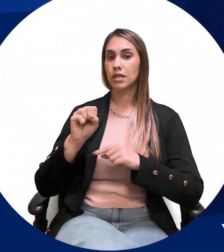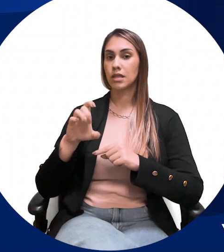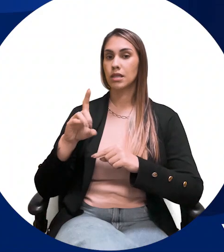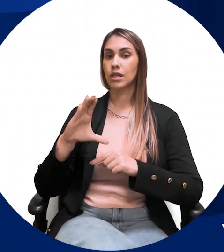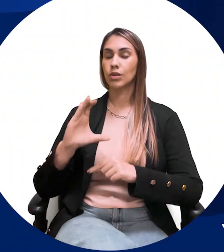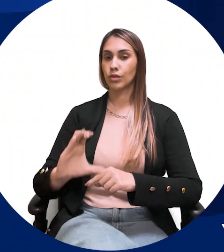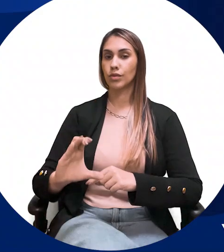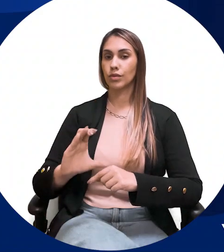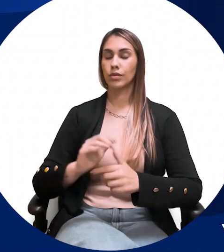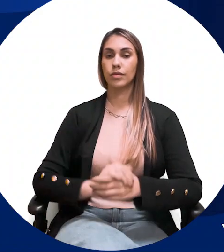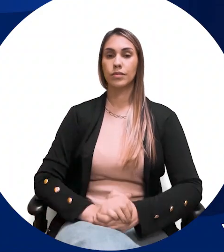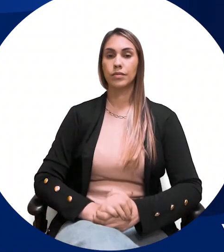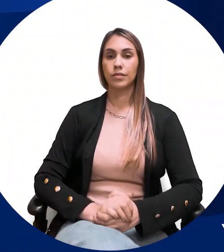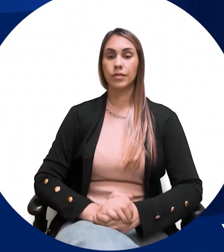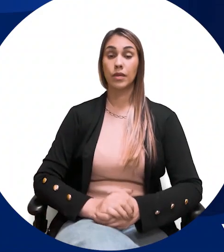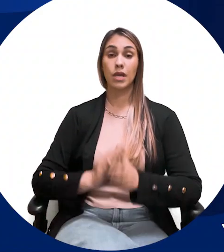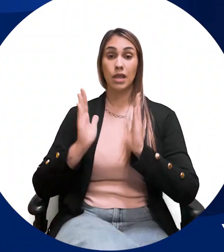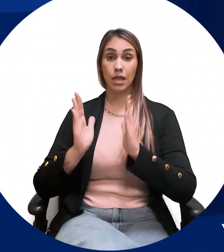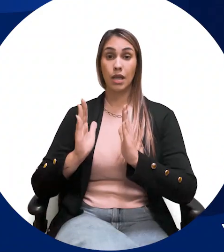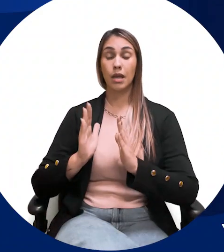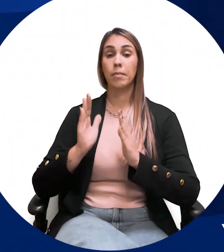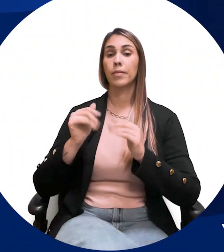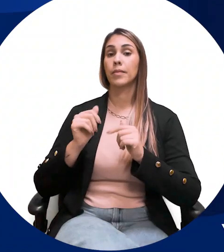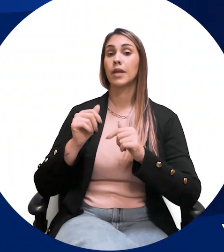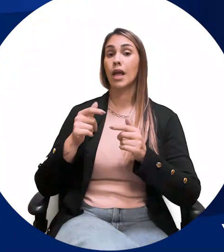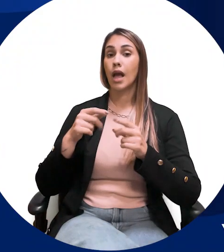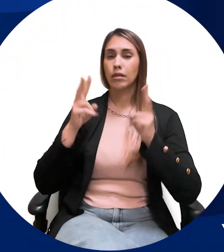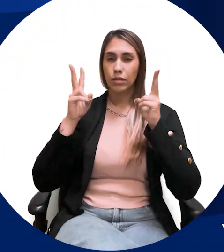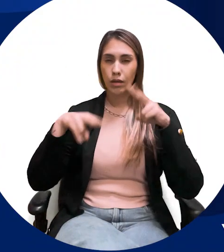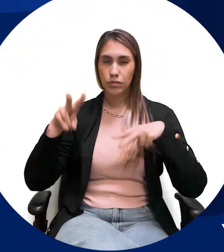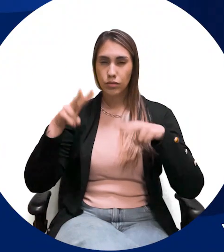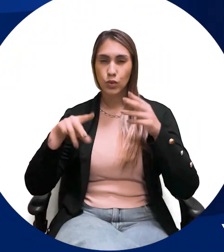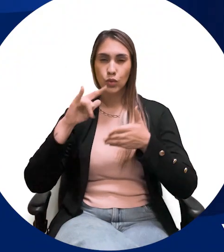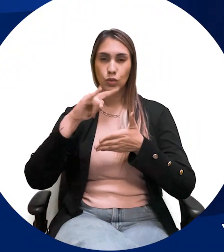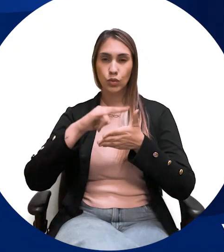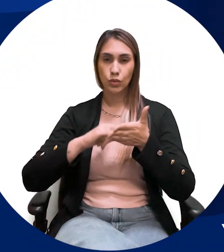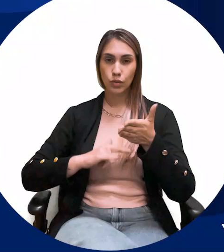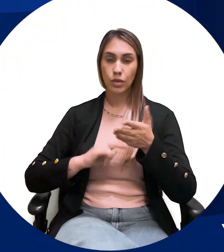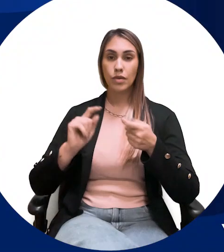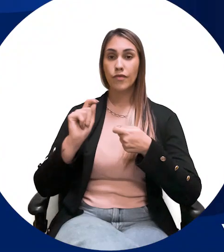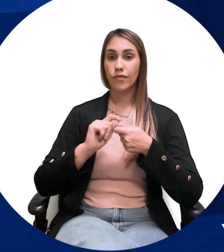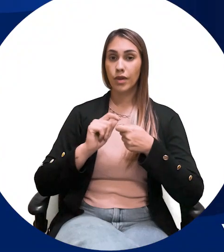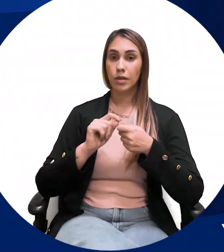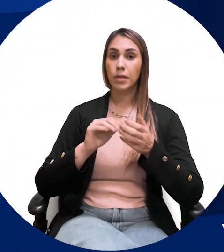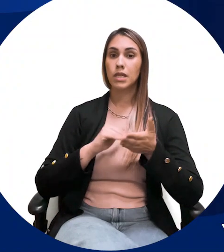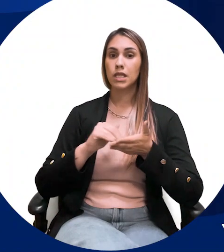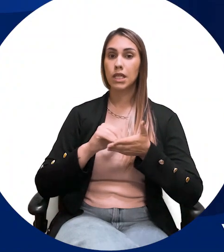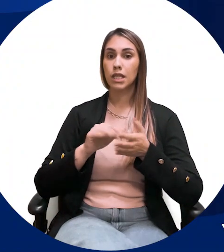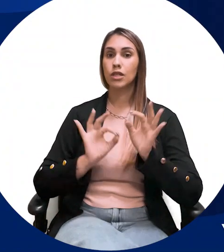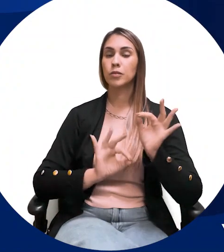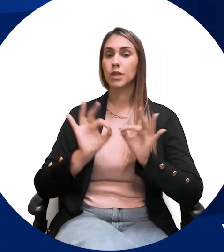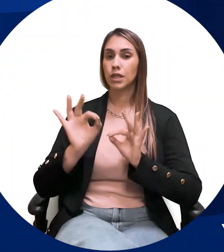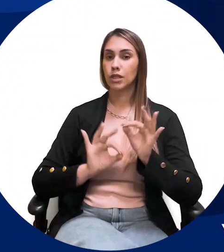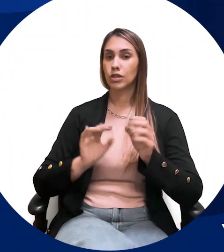Educação, SEDUC/MT, etapa eliminatória. 3. Análise documental realizada pela